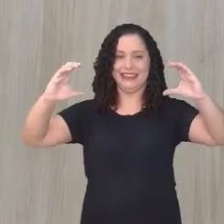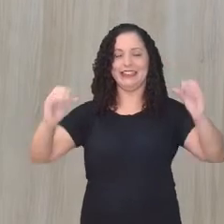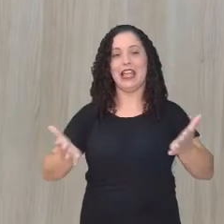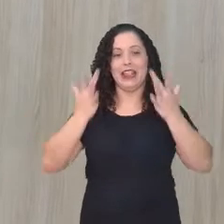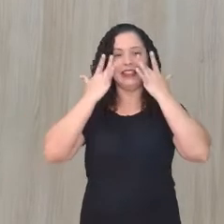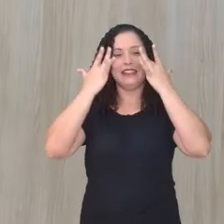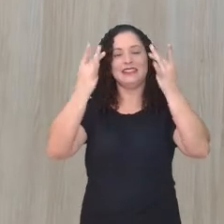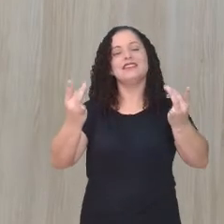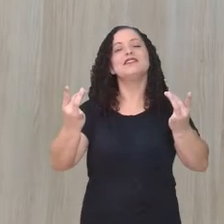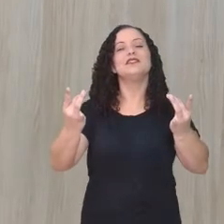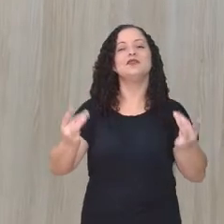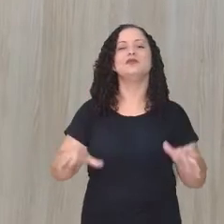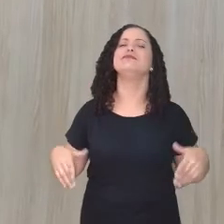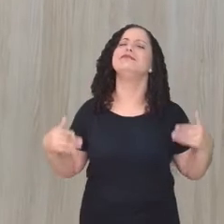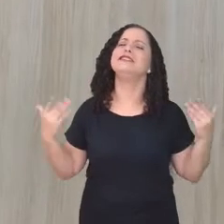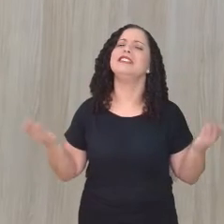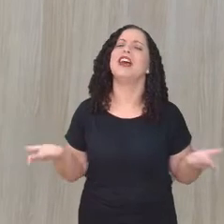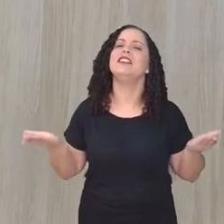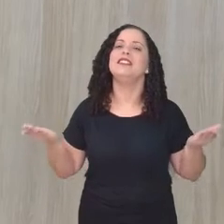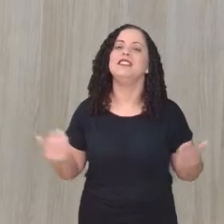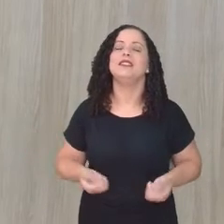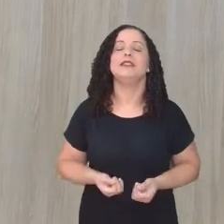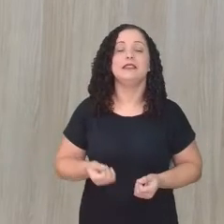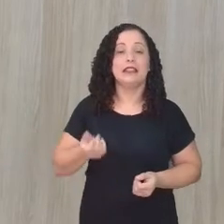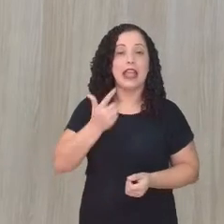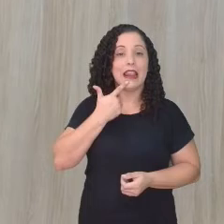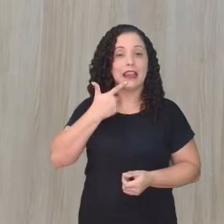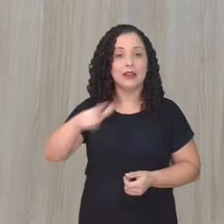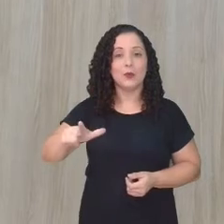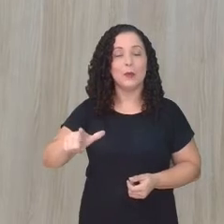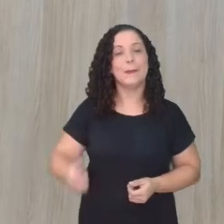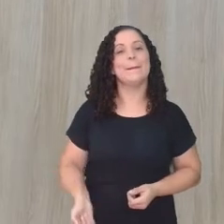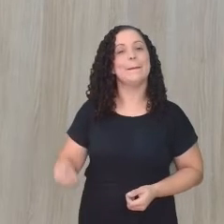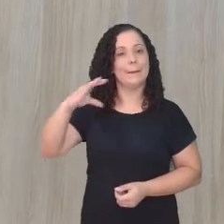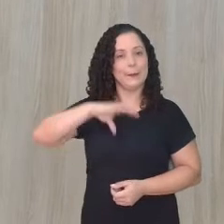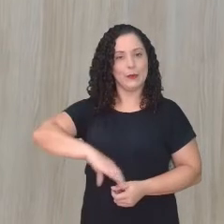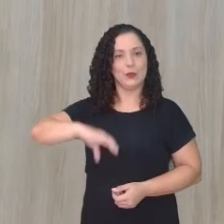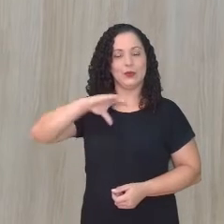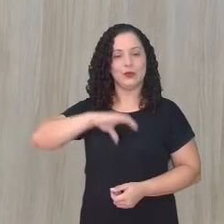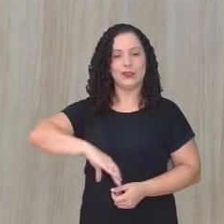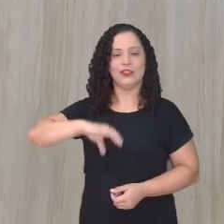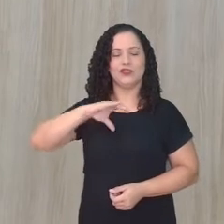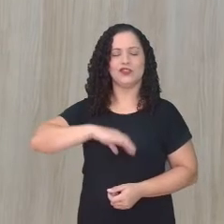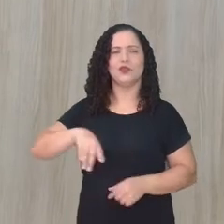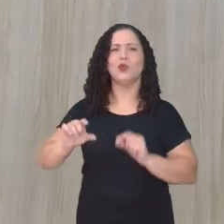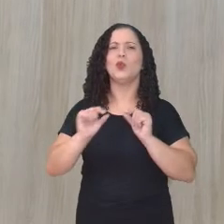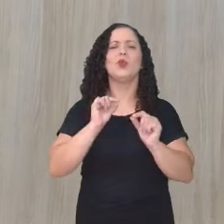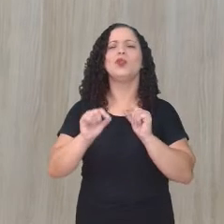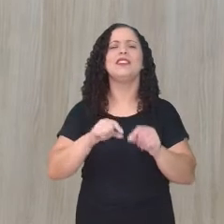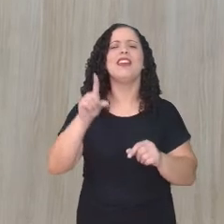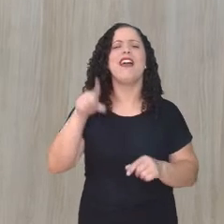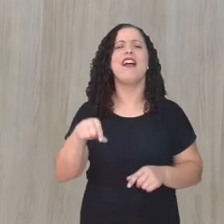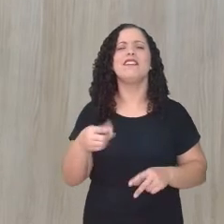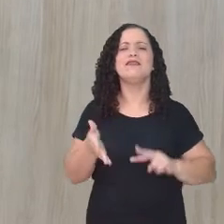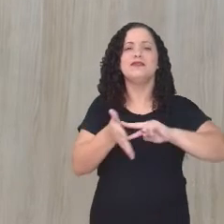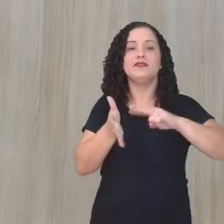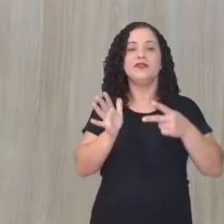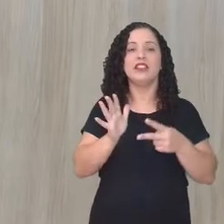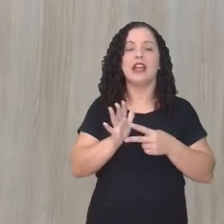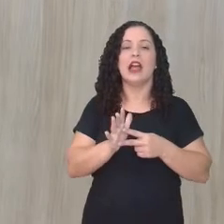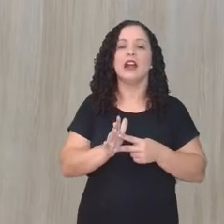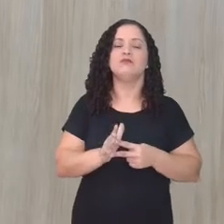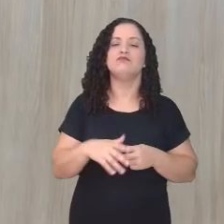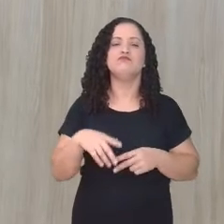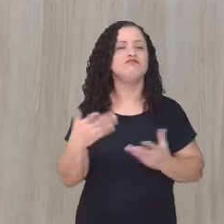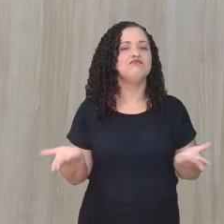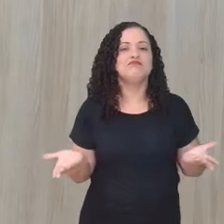atenção. E aí, língua portuguesa. Não é? A palavra língua, o que ela representa, o que você sabe